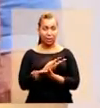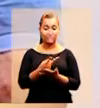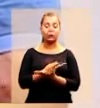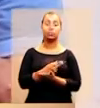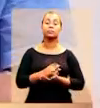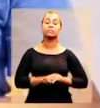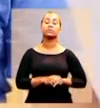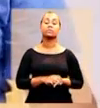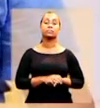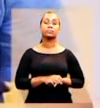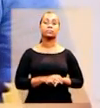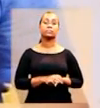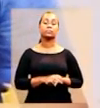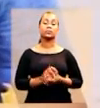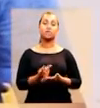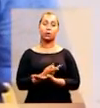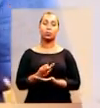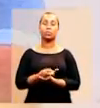incorreta, quero dizer,